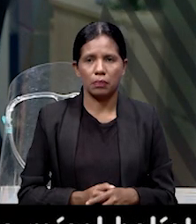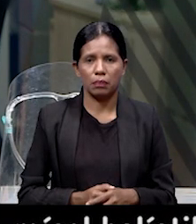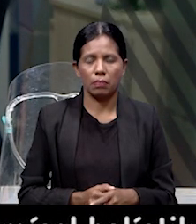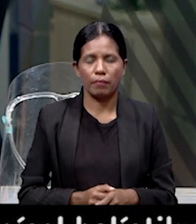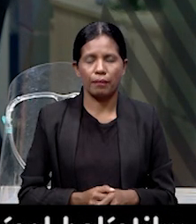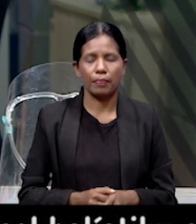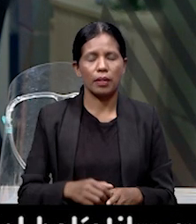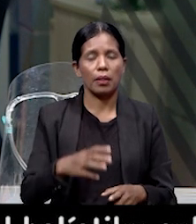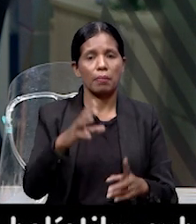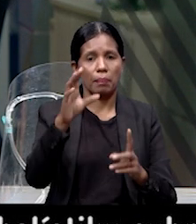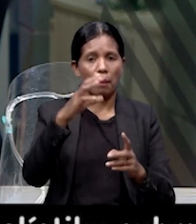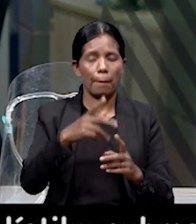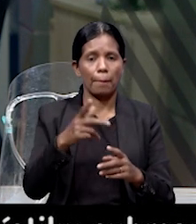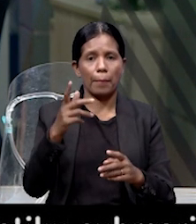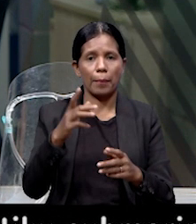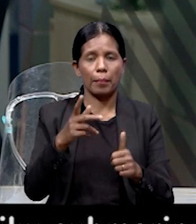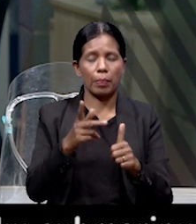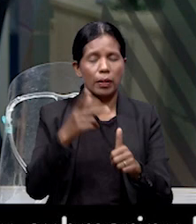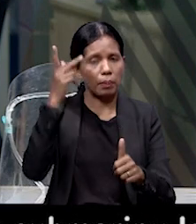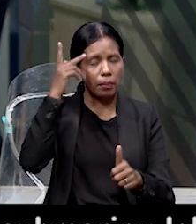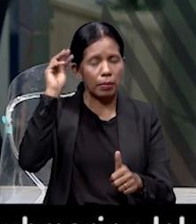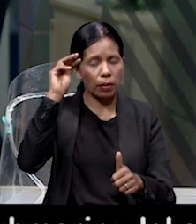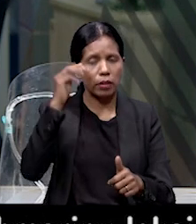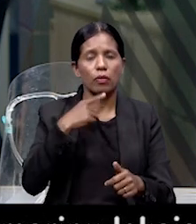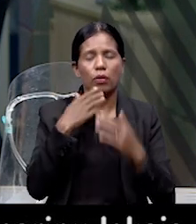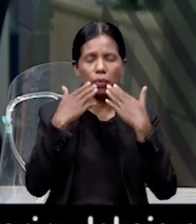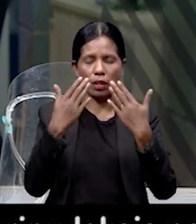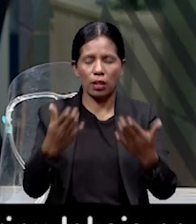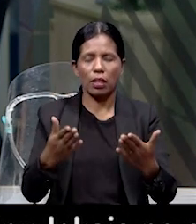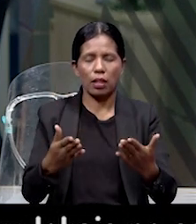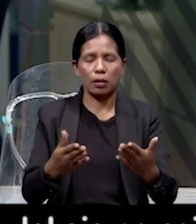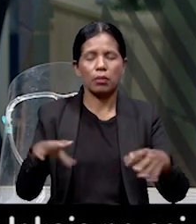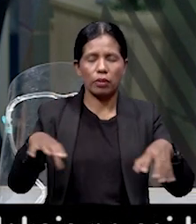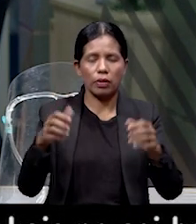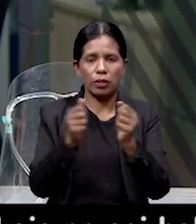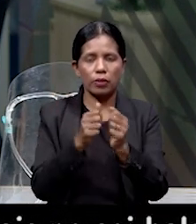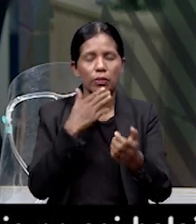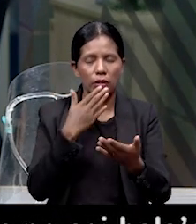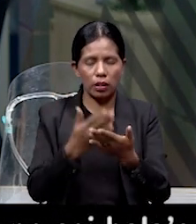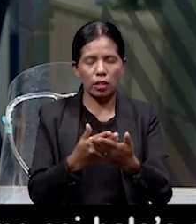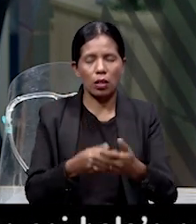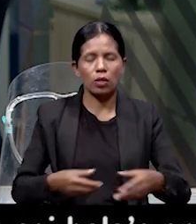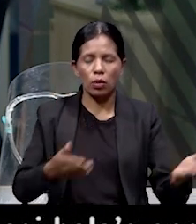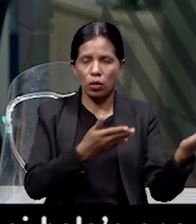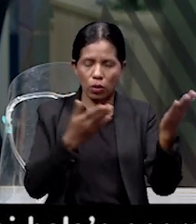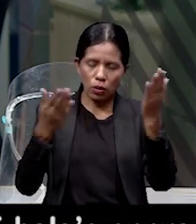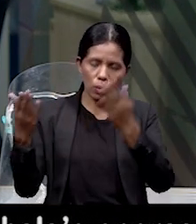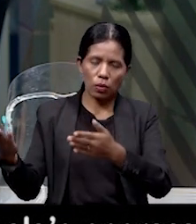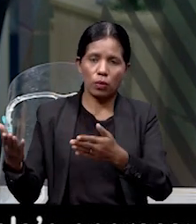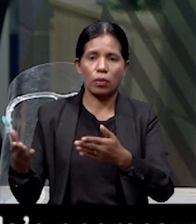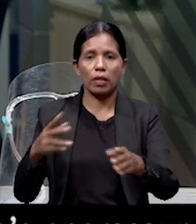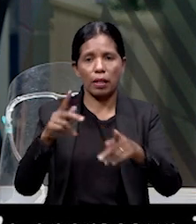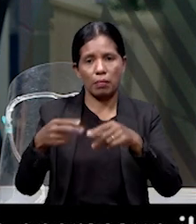Primeiro-ministro Hatou agradece ba Pol Rinia Cooperação Diak ho di haruka fila sidadão Timor nebe tama ilegal ba Indonésia.